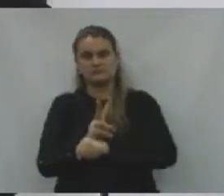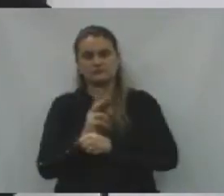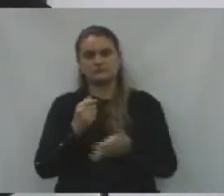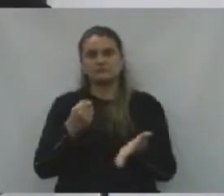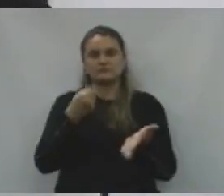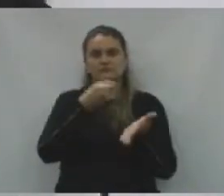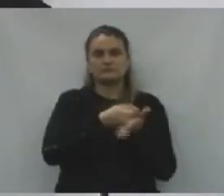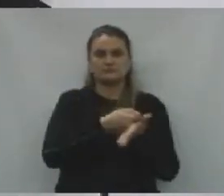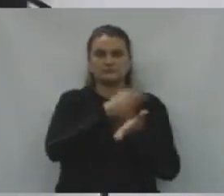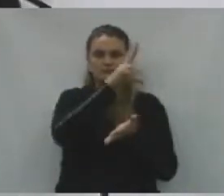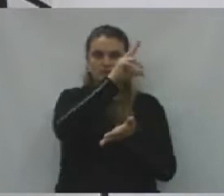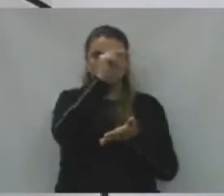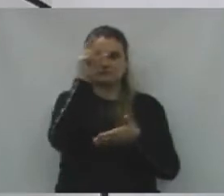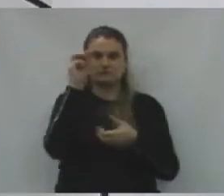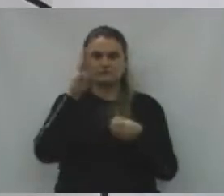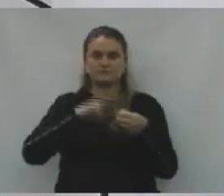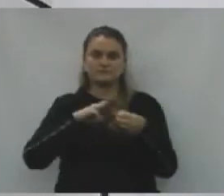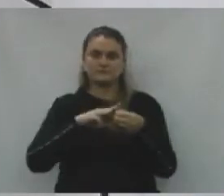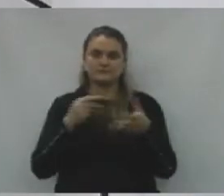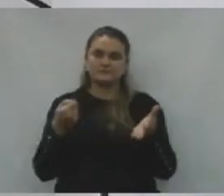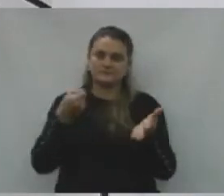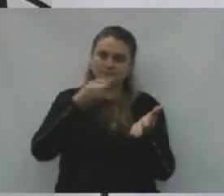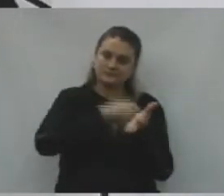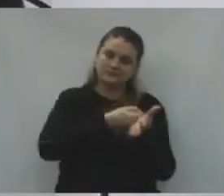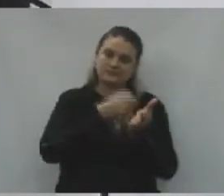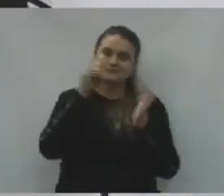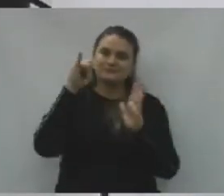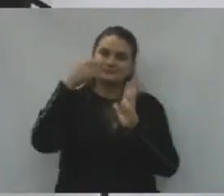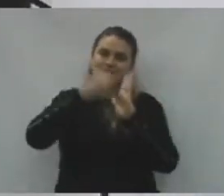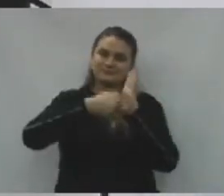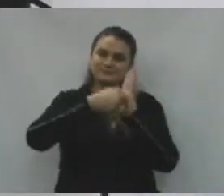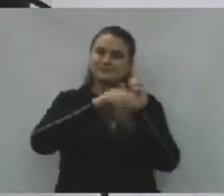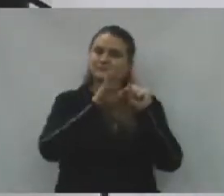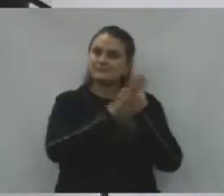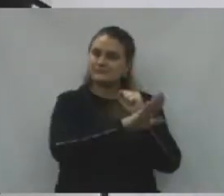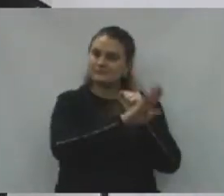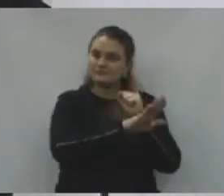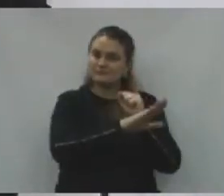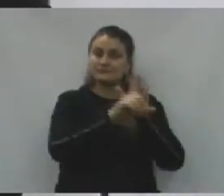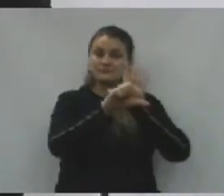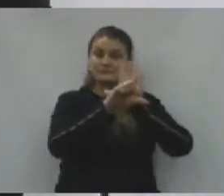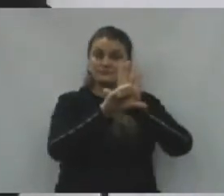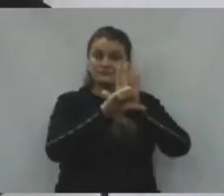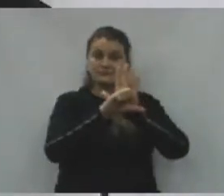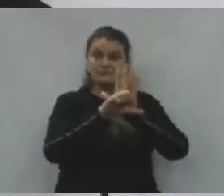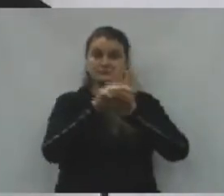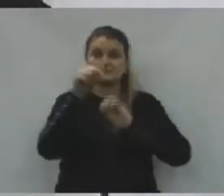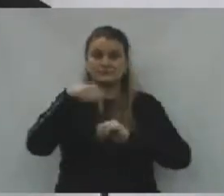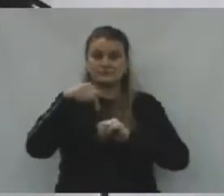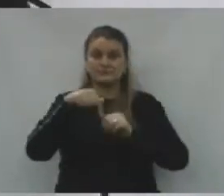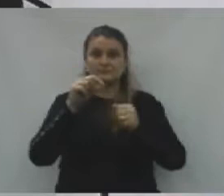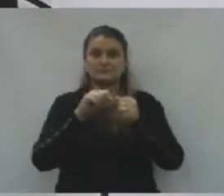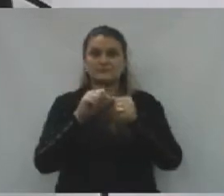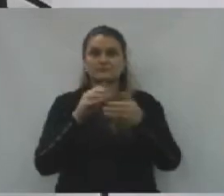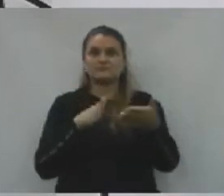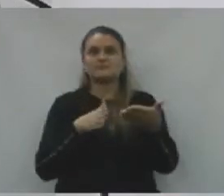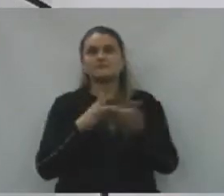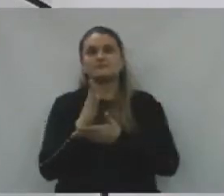pagos ao Executivo Municipal, recolhidos ao cofre municipal, e que, por meio da lei ordinária